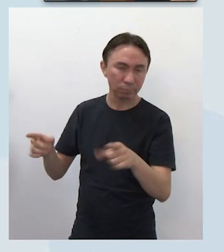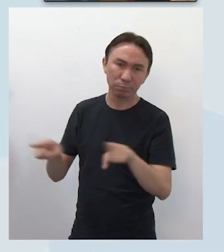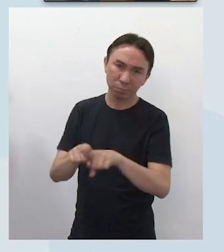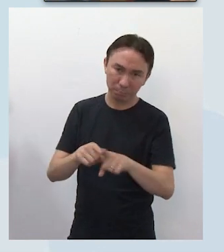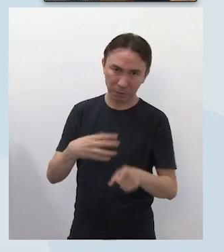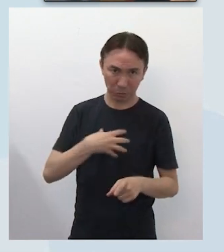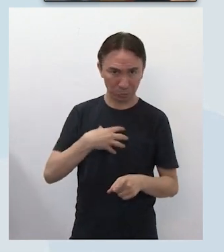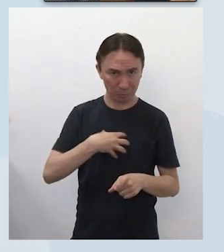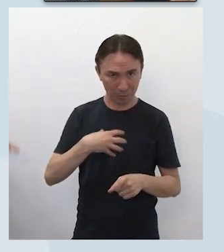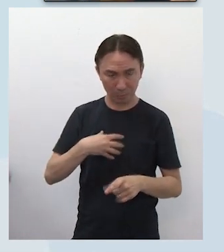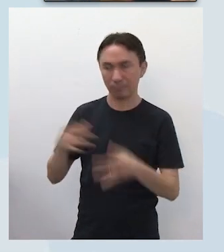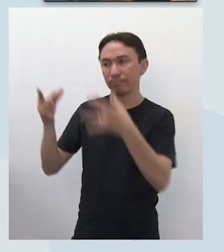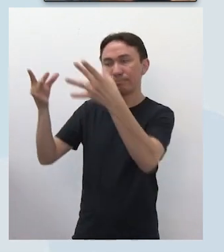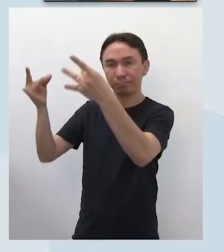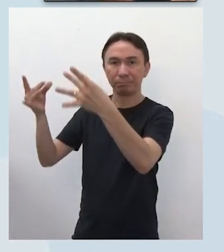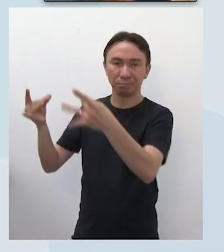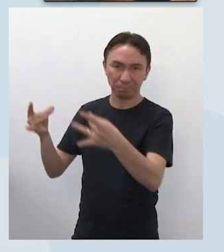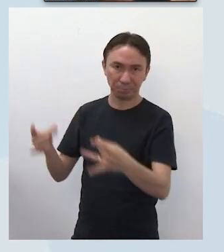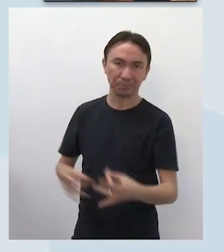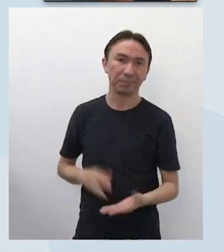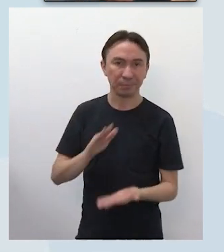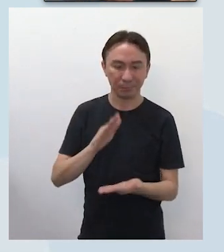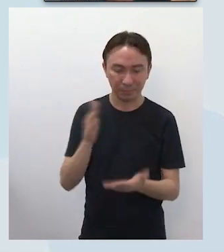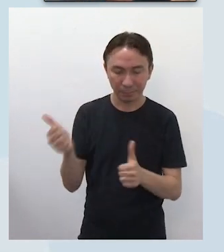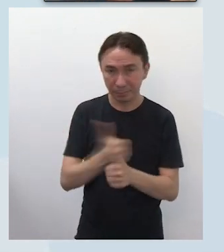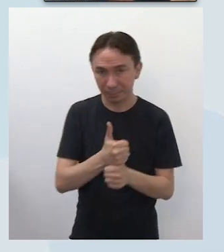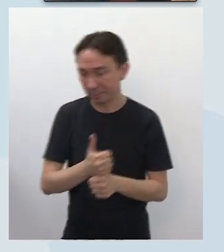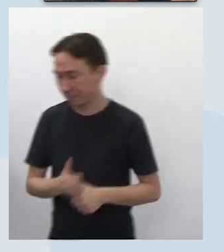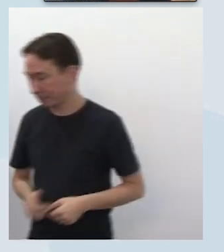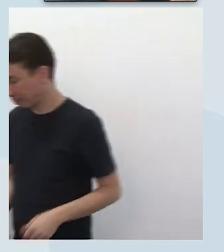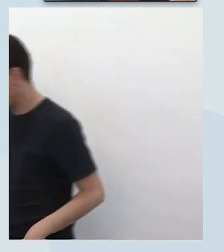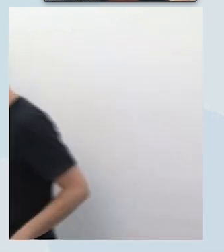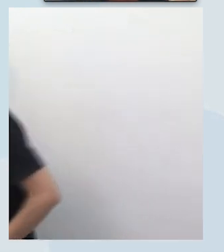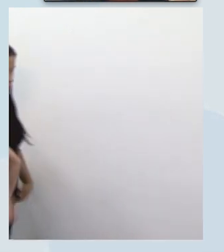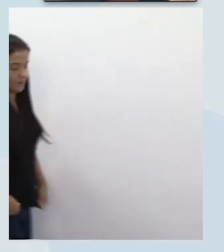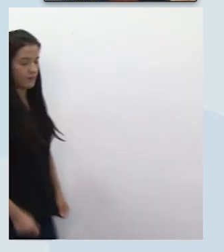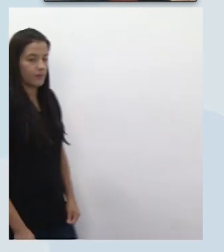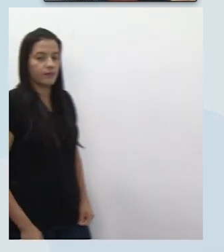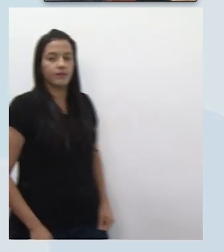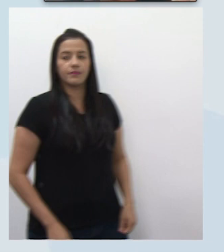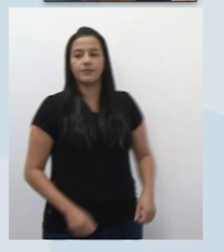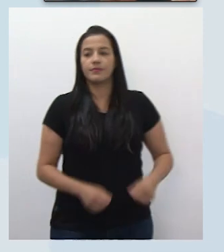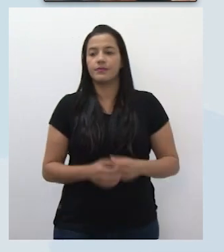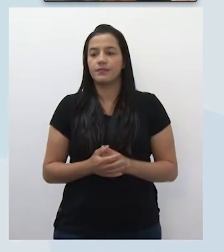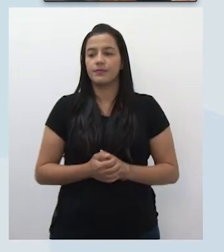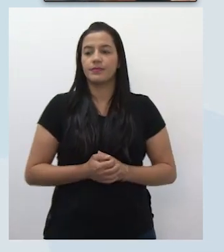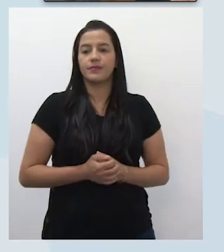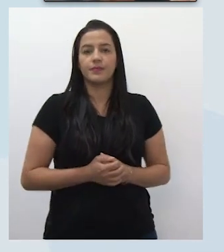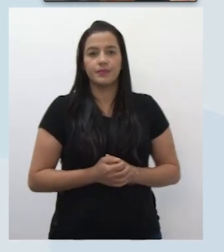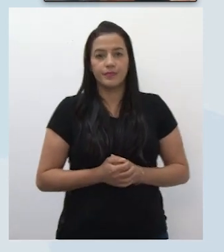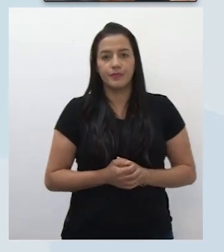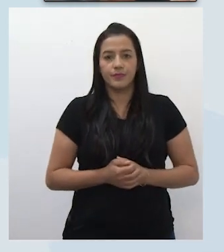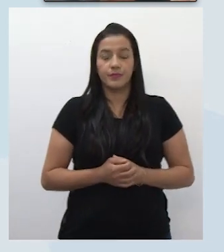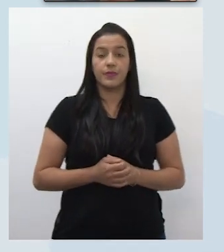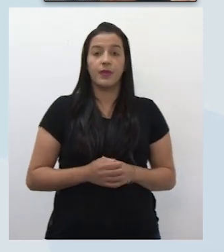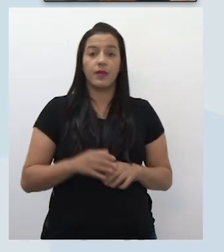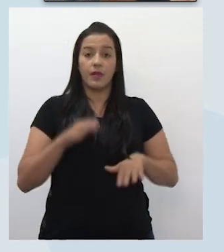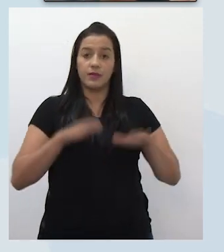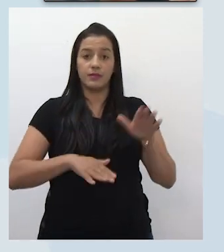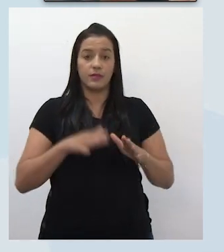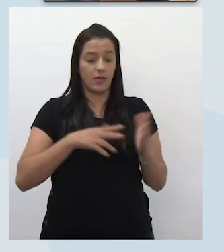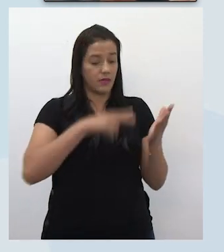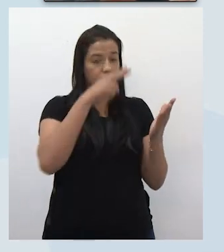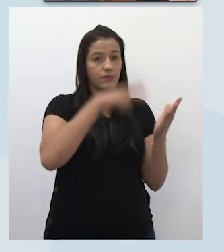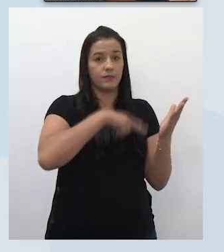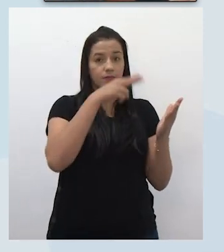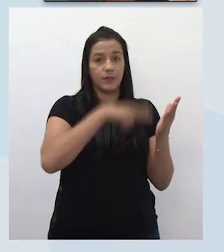os mesmos, né? Então, eu posso dizer, olha, lendo o seu texto, eu me senti leve, eu